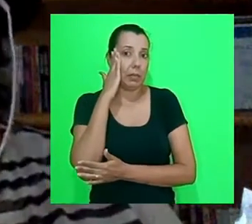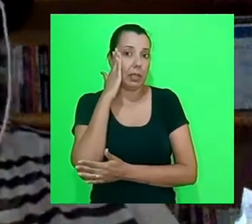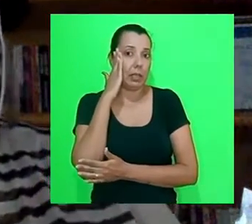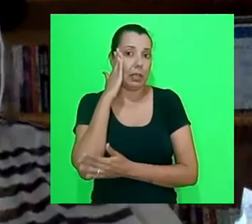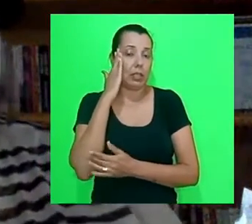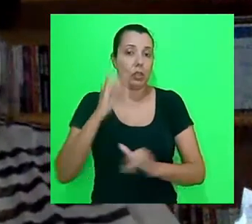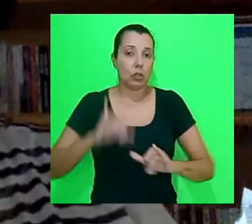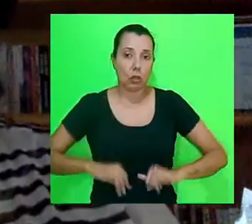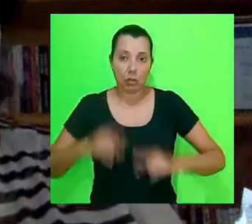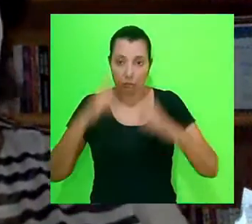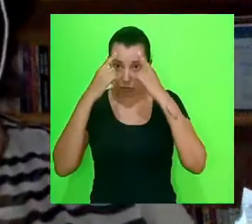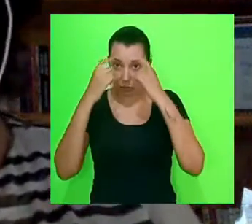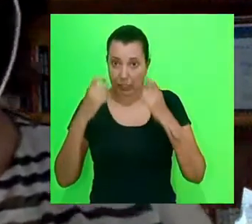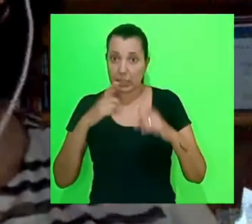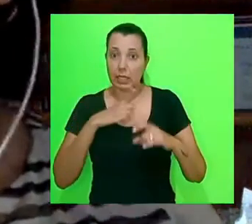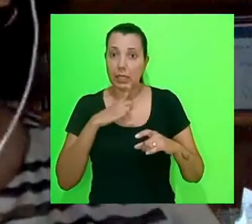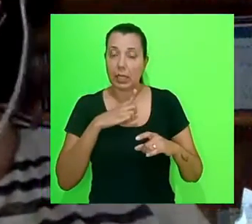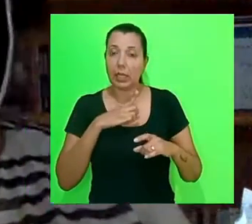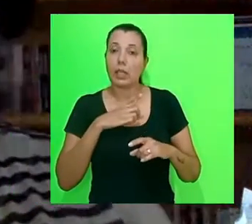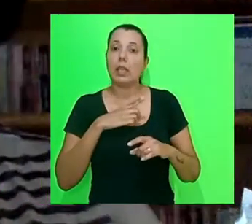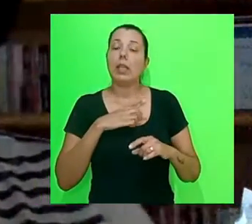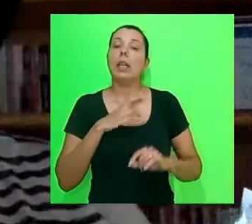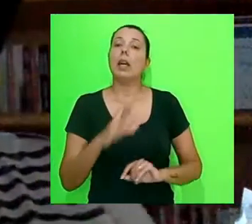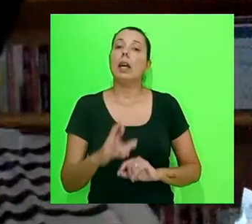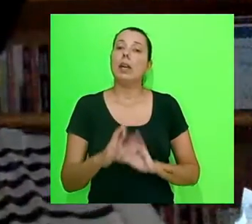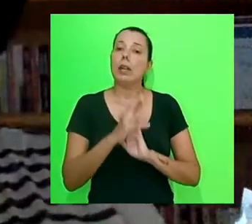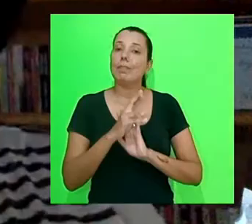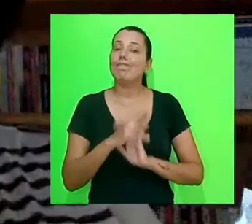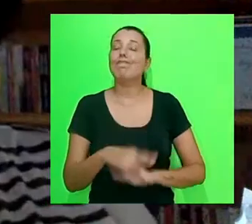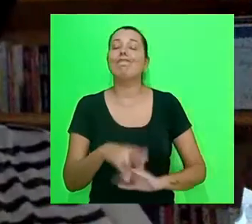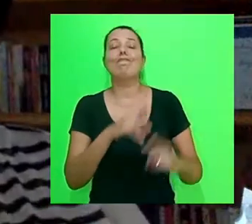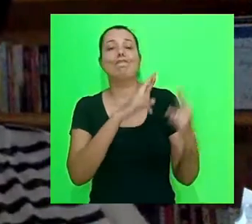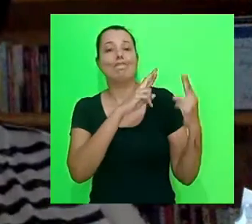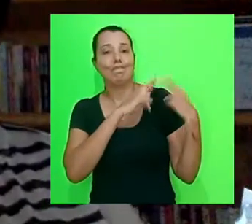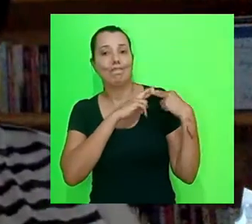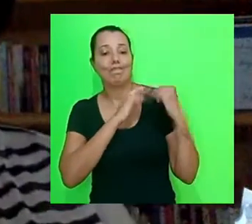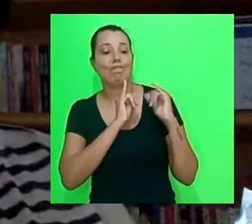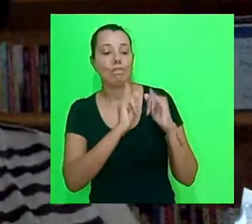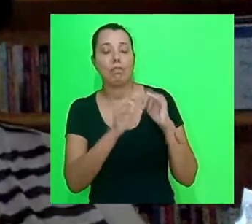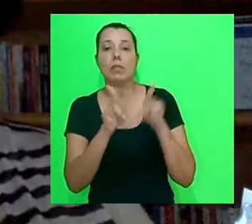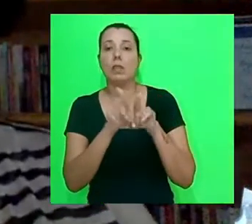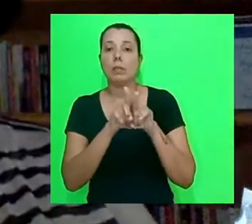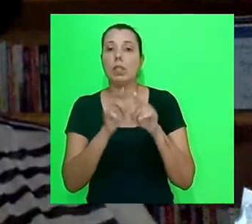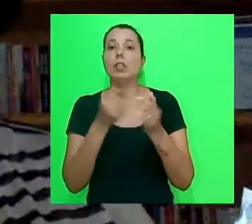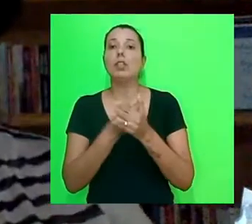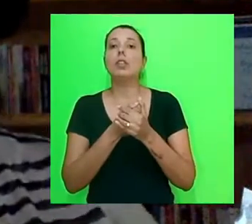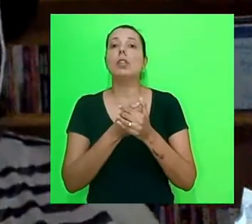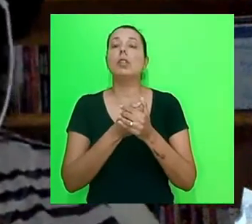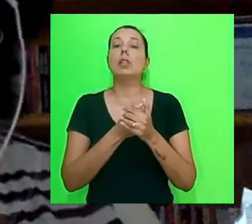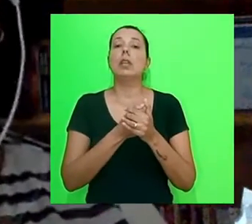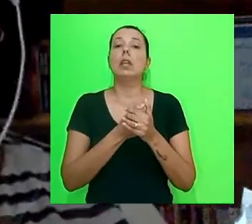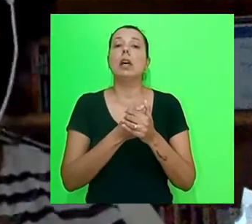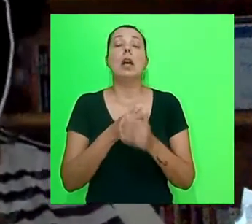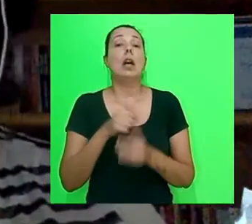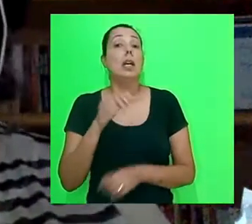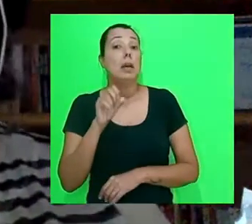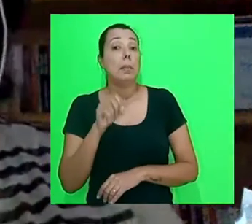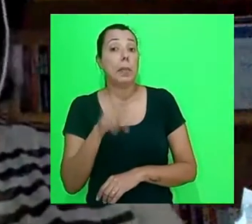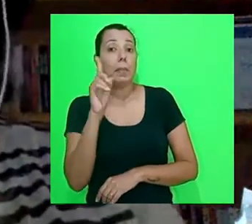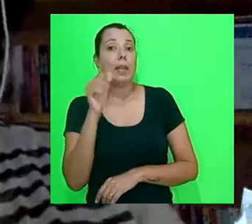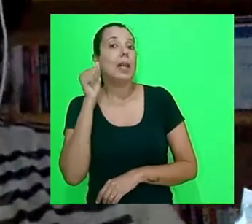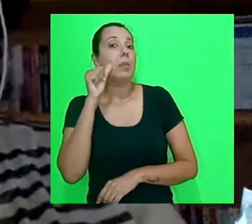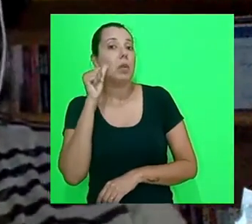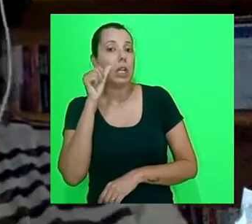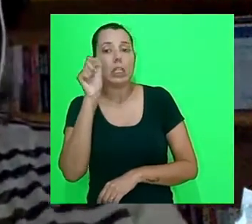que conheçam. Então, você até ouviu uma amiga, a Lúcia Rincon, dia desse, ela dizendo, olha, se for necessário, bata na janela, bata na